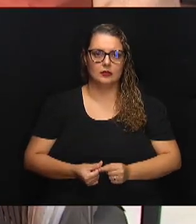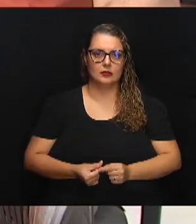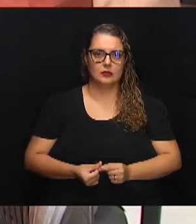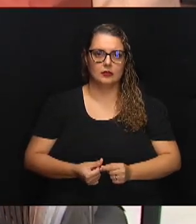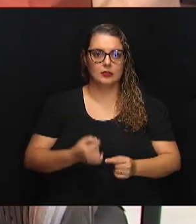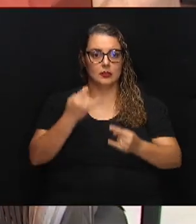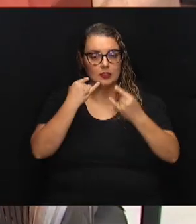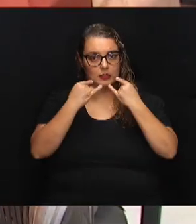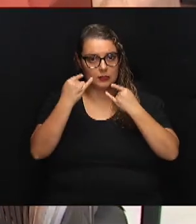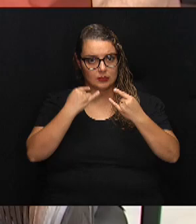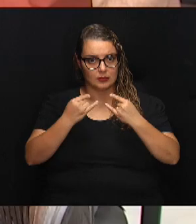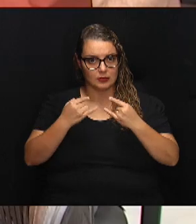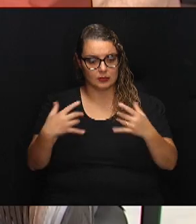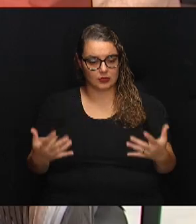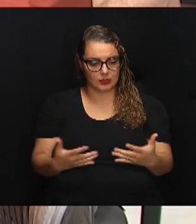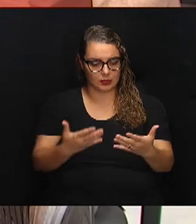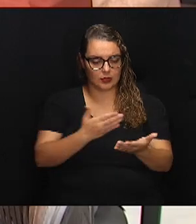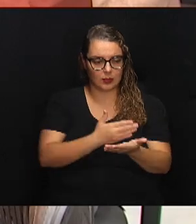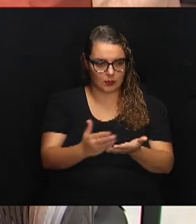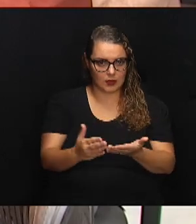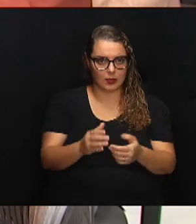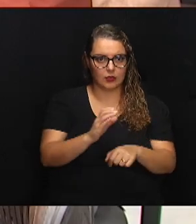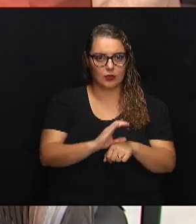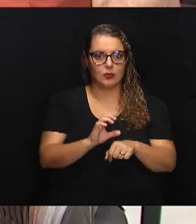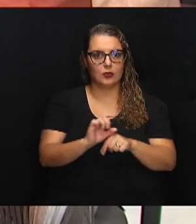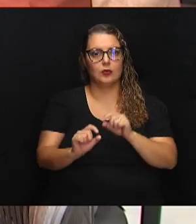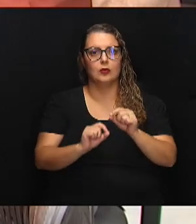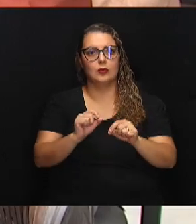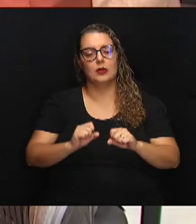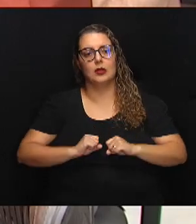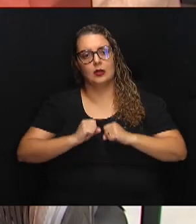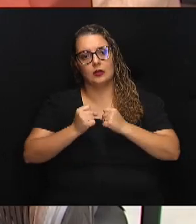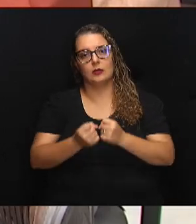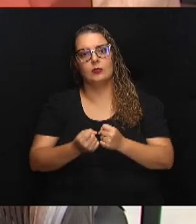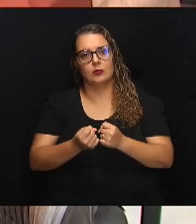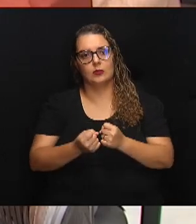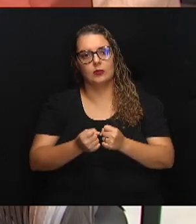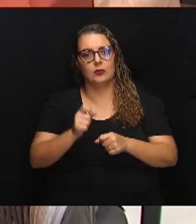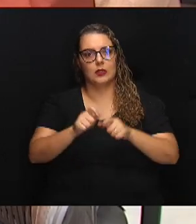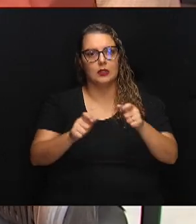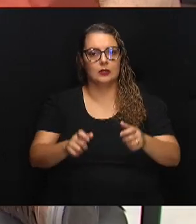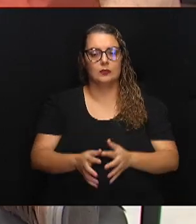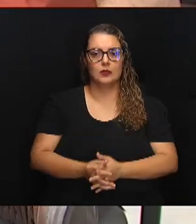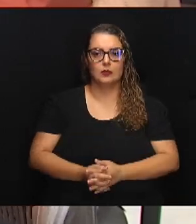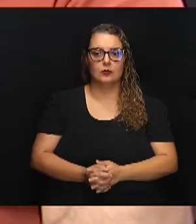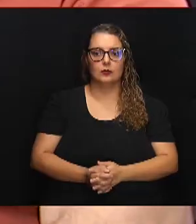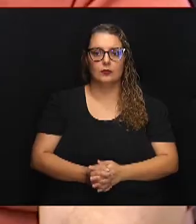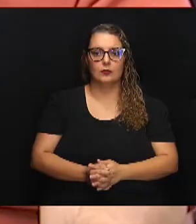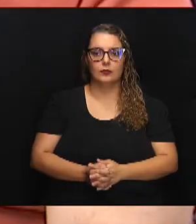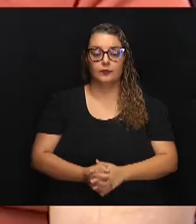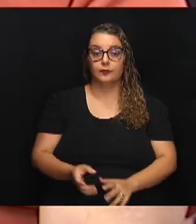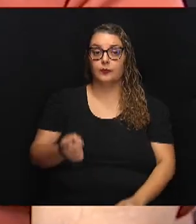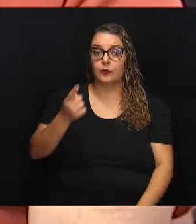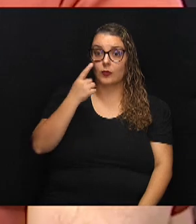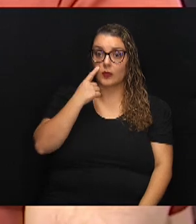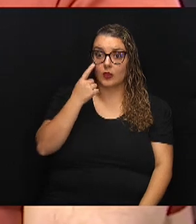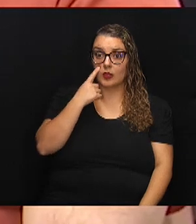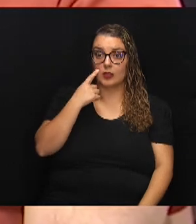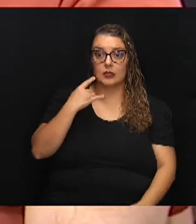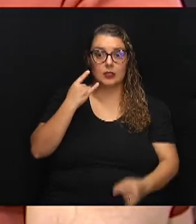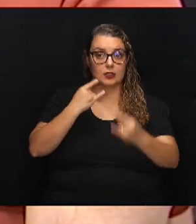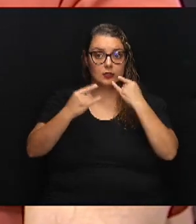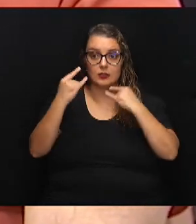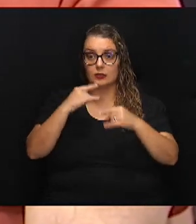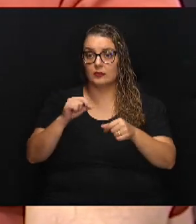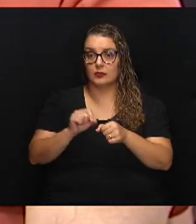interessado em iniciar o curso, o que é legal reforçar para essas pessoas? Olha, quem está interessado em